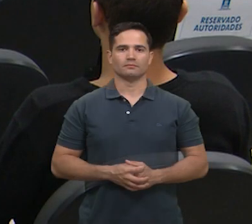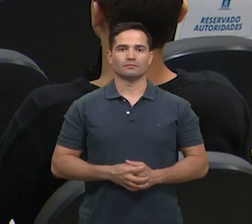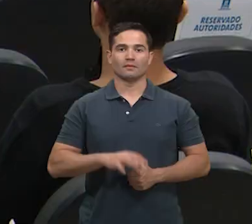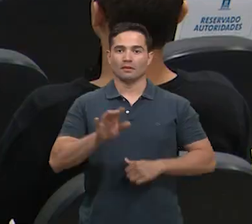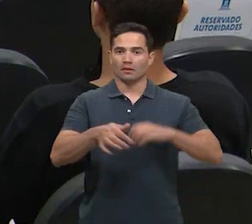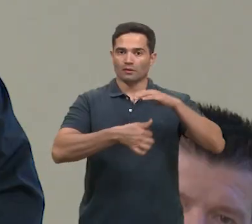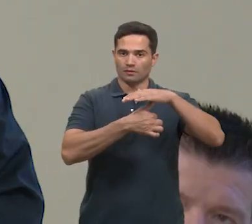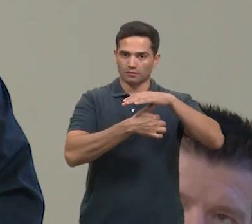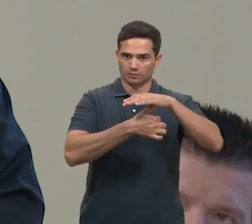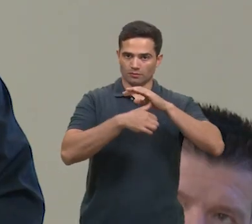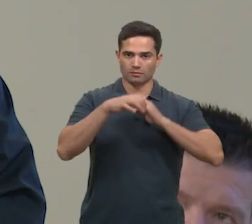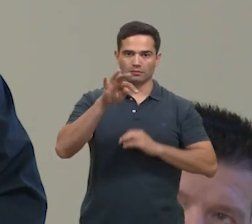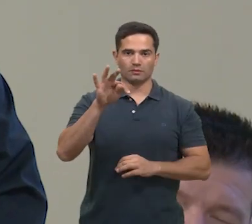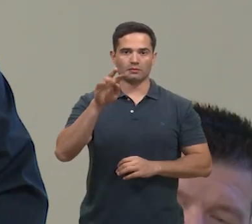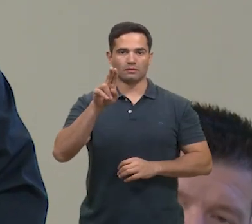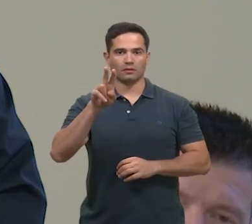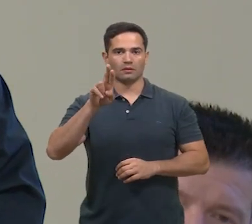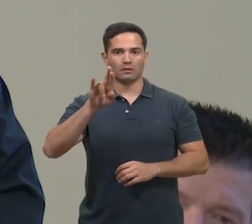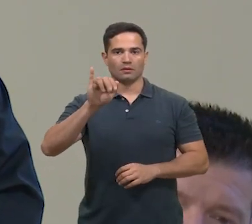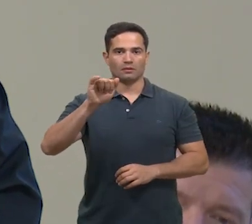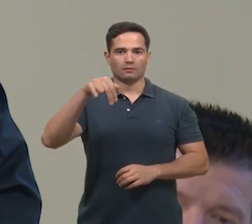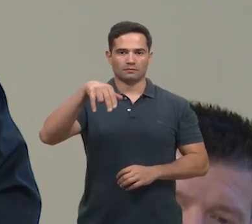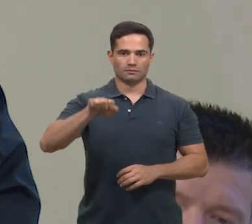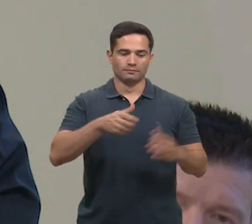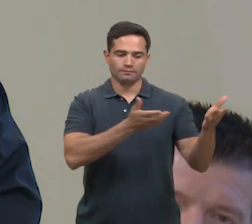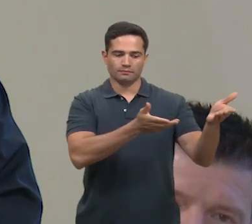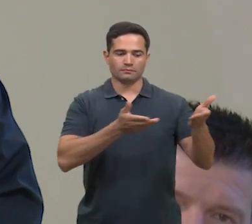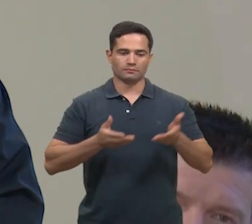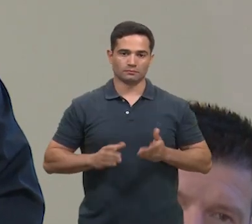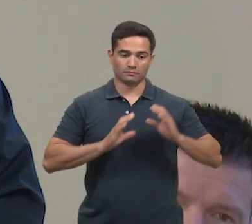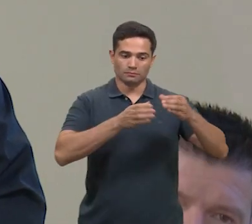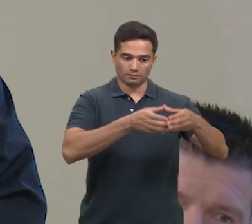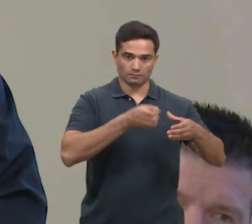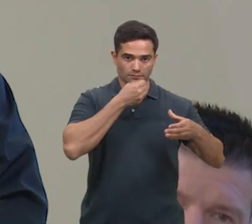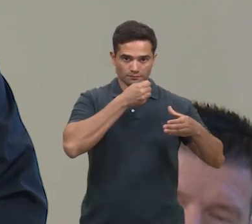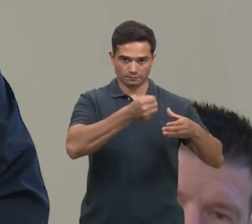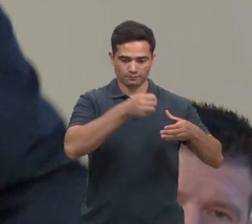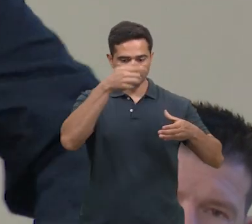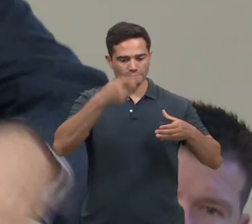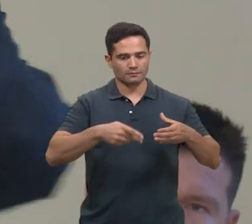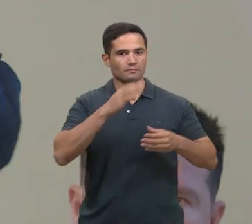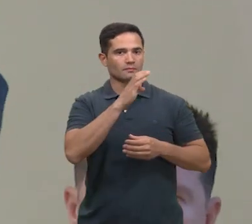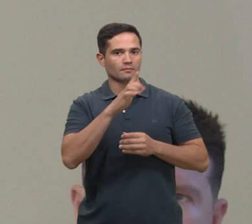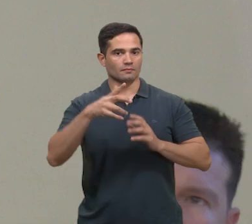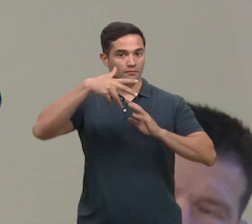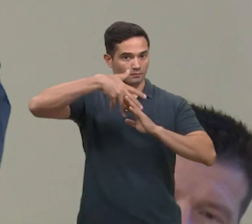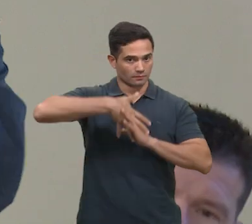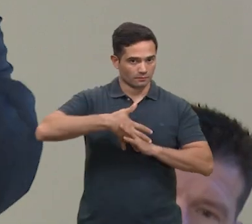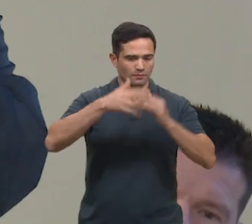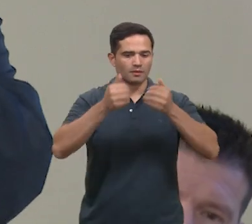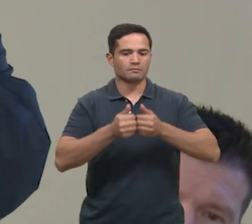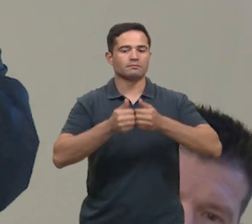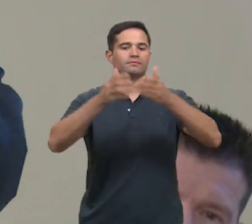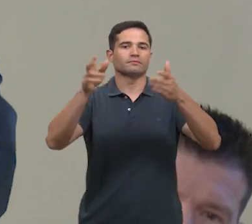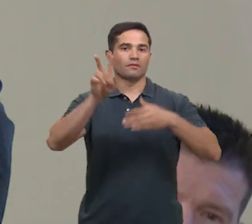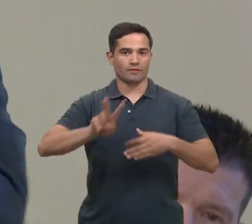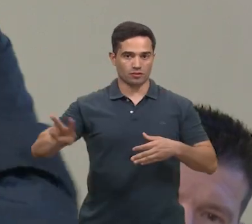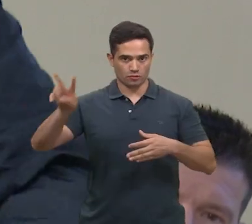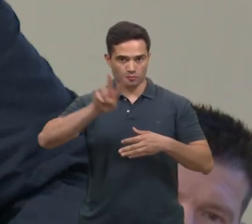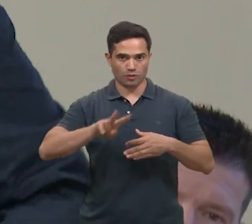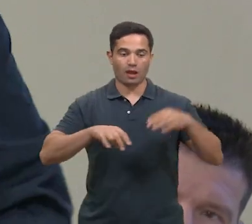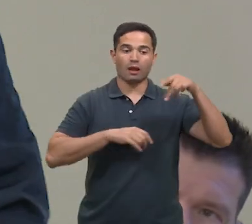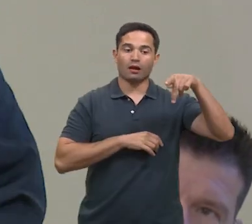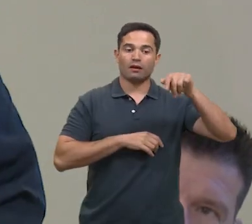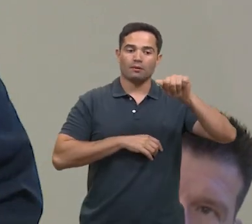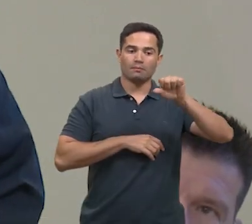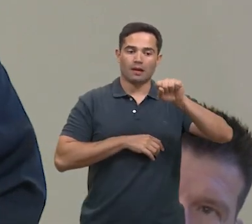o reitor Marcelo Turini recebeu a imprensa na Cidade Universitária para lançar oficialmente o vestibular e o